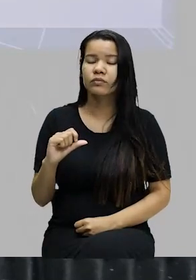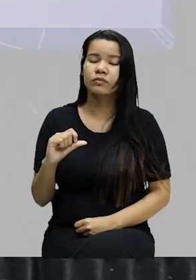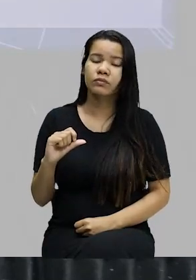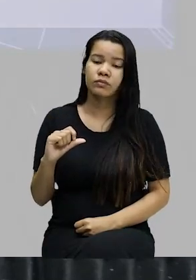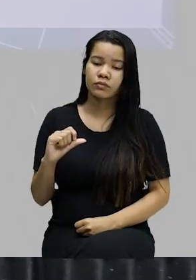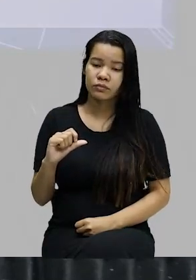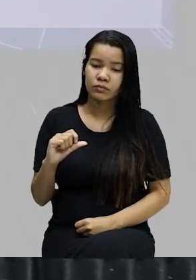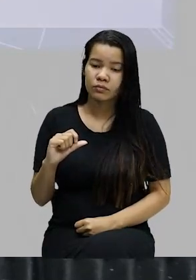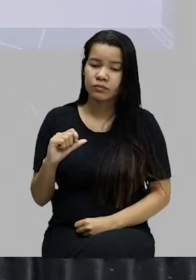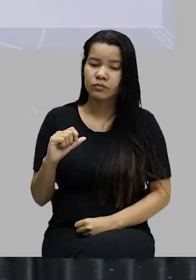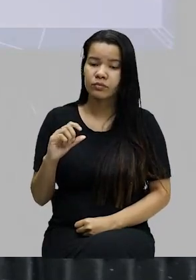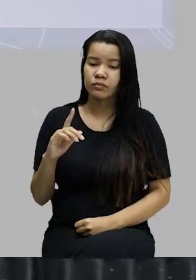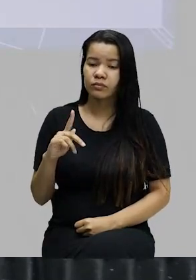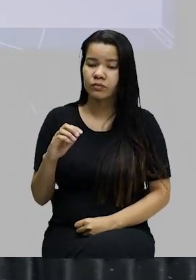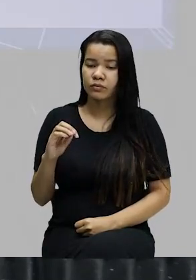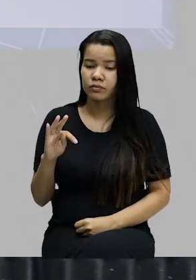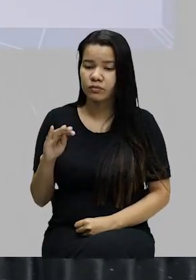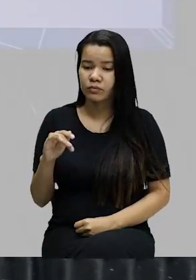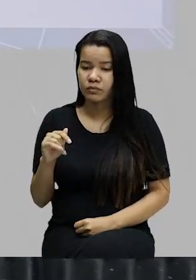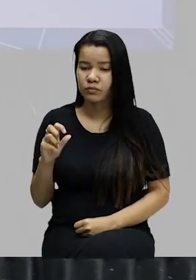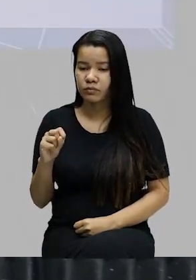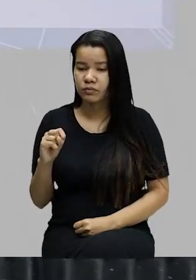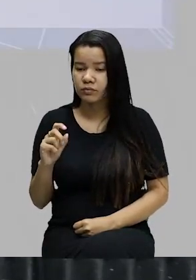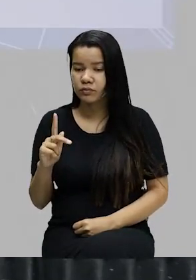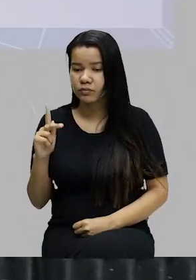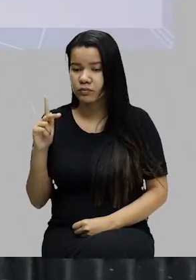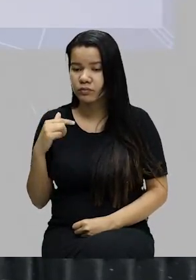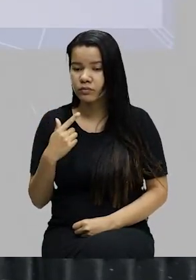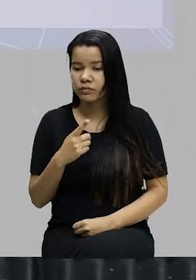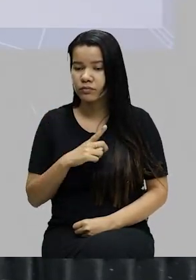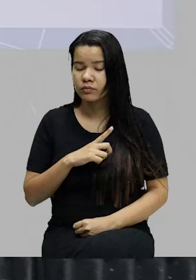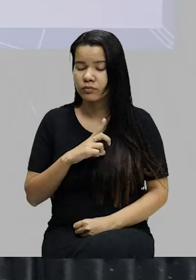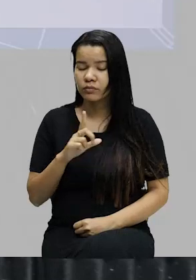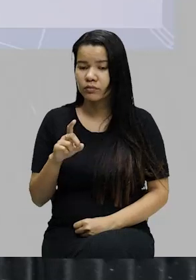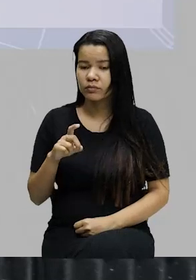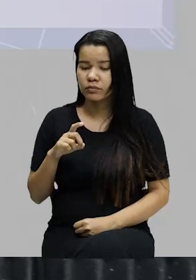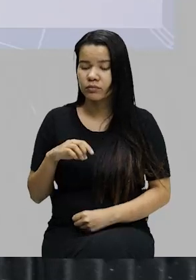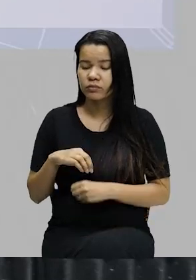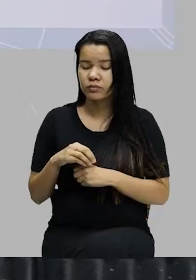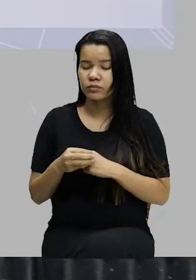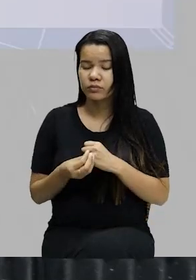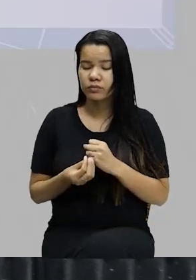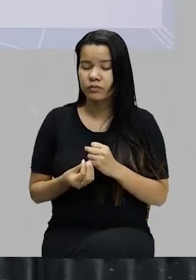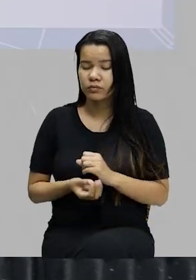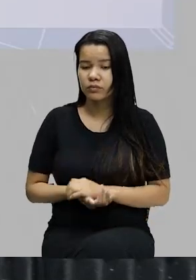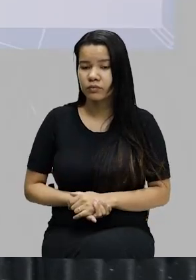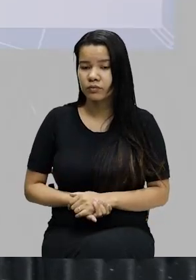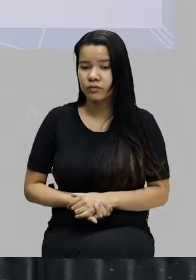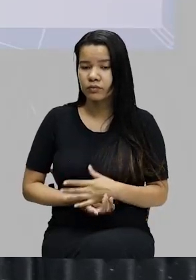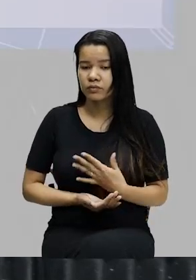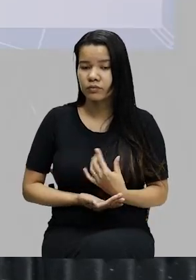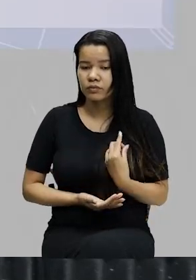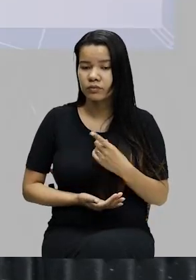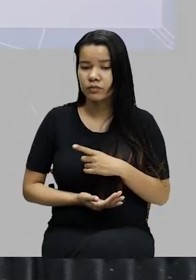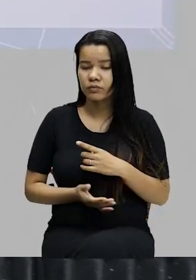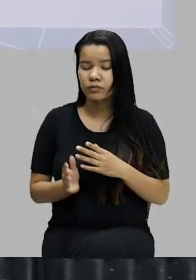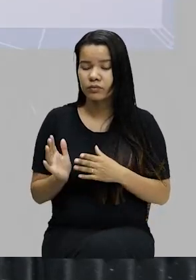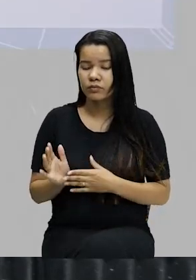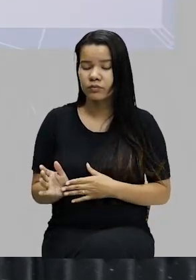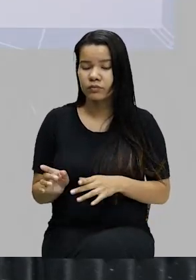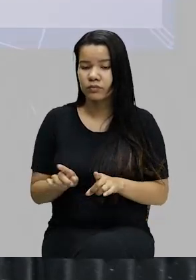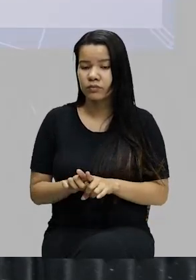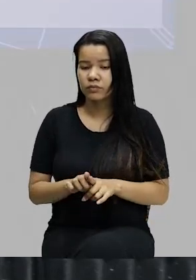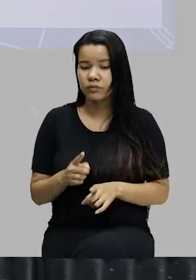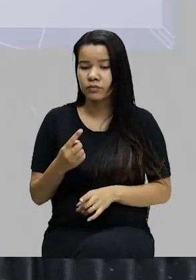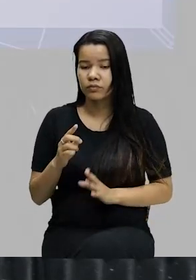gramas de potássio, nós vamos ter X átomos de potássio. Então, a gente vai estabelecer, turminha, uma regra